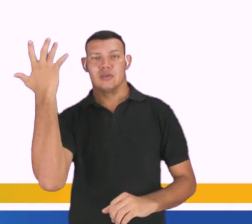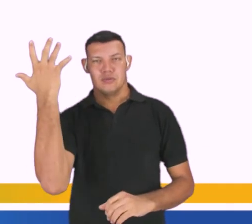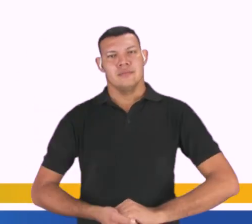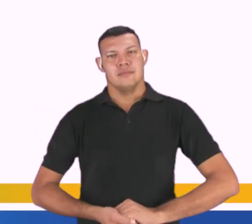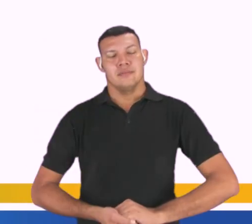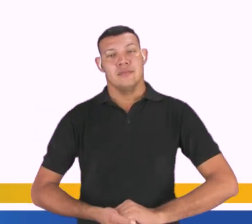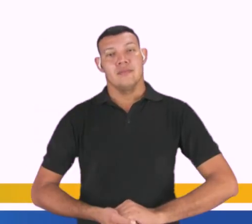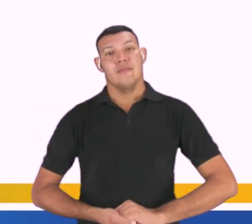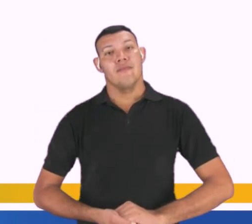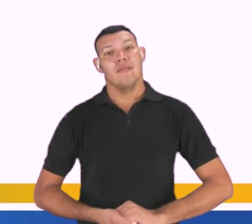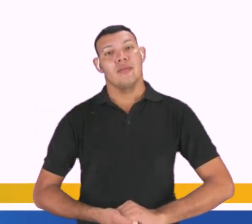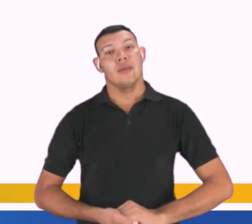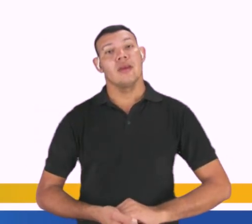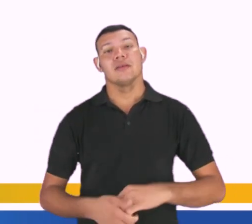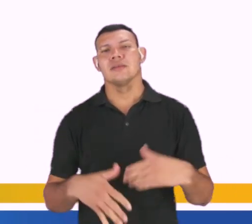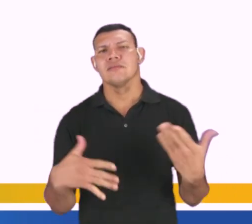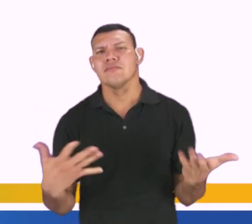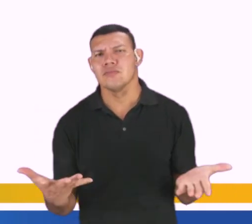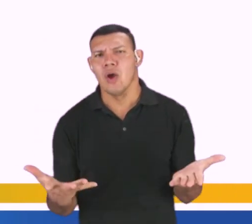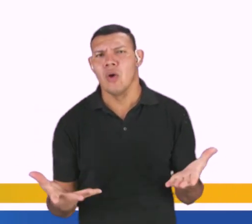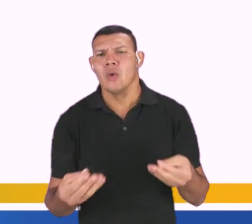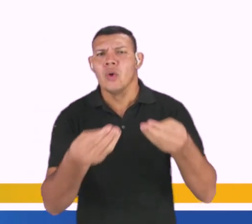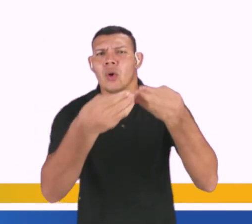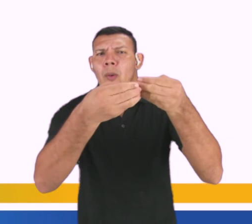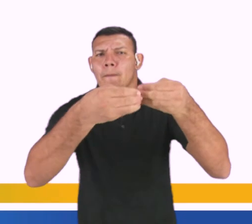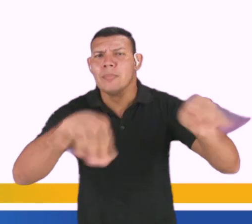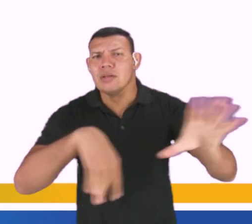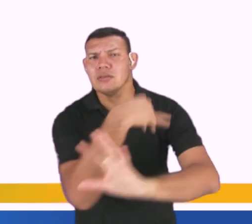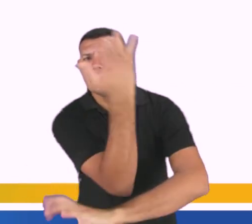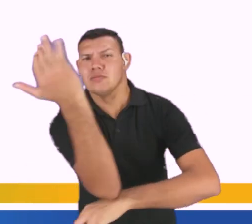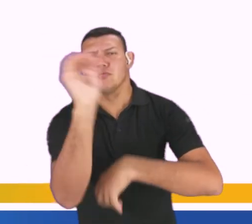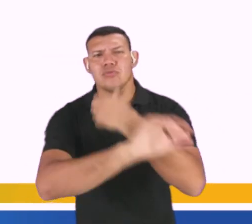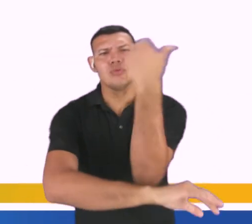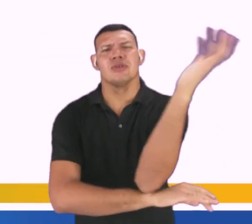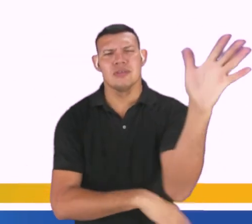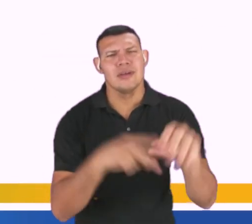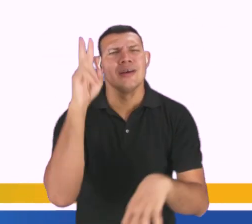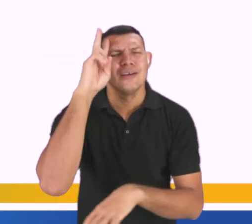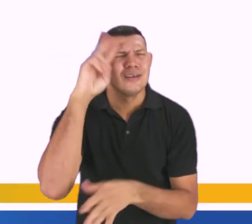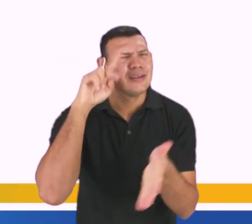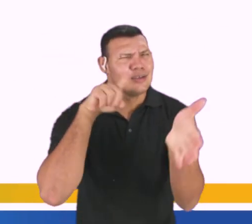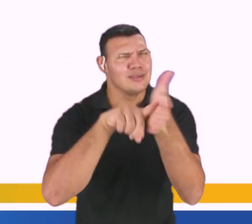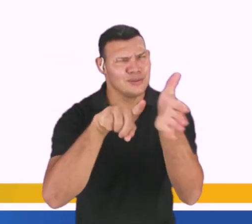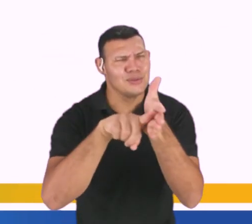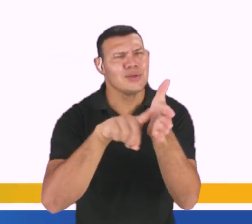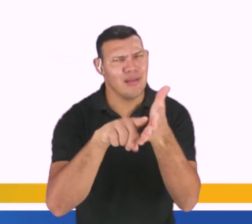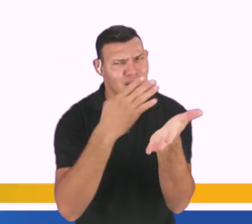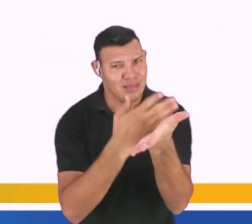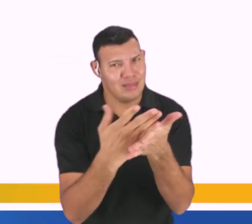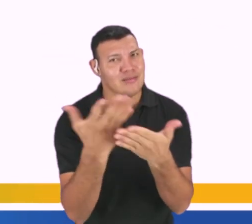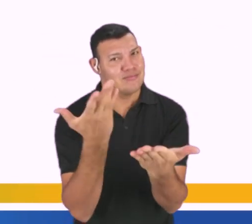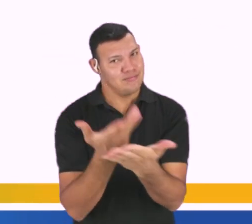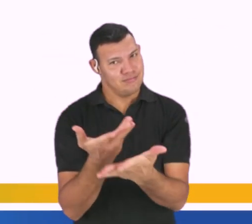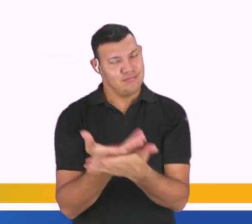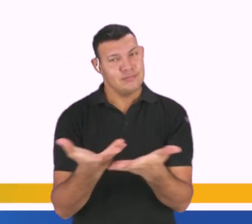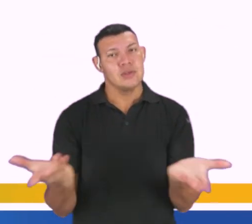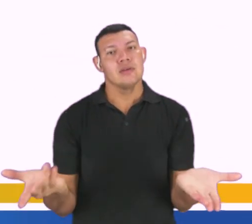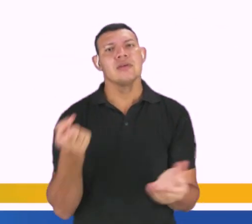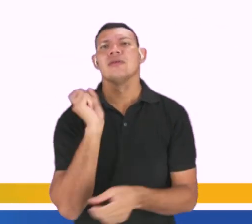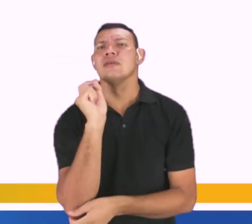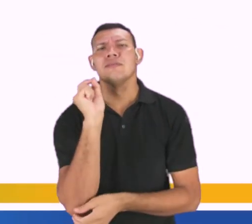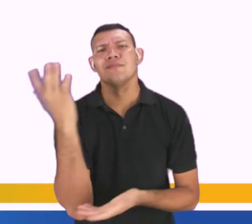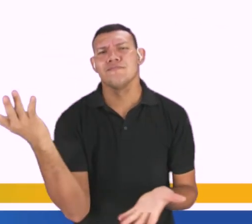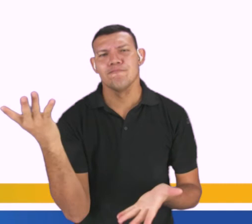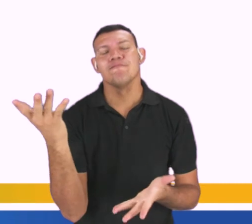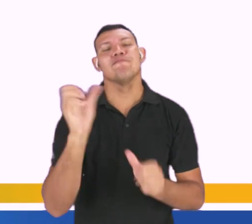limites. E os impactos ambientais que nós fizemos aquela discussãozinha no começo da nossa aula? Então, eles